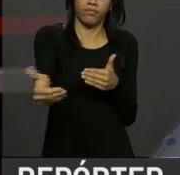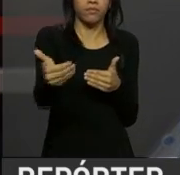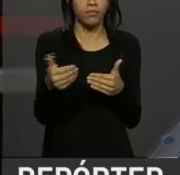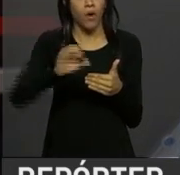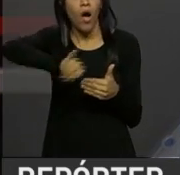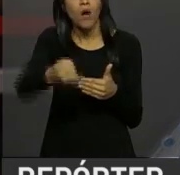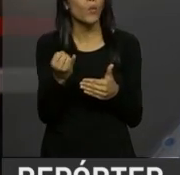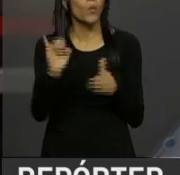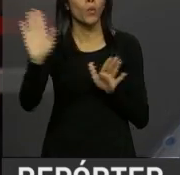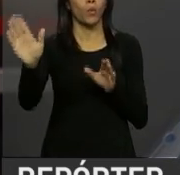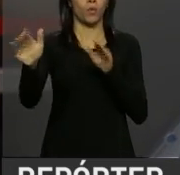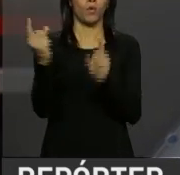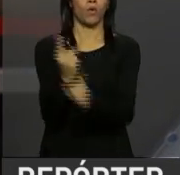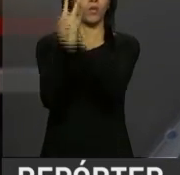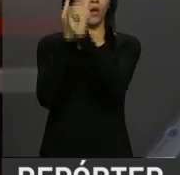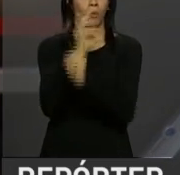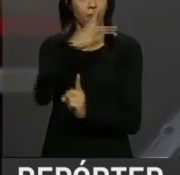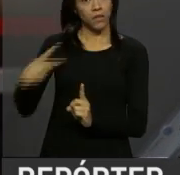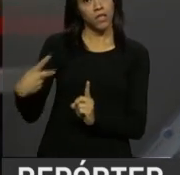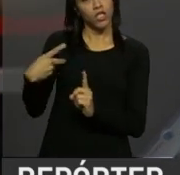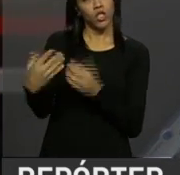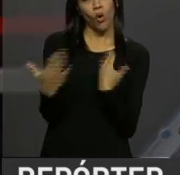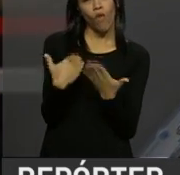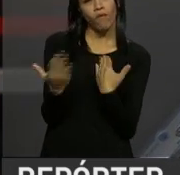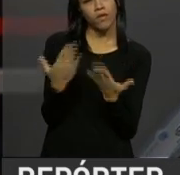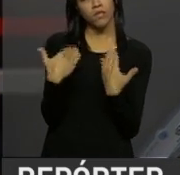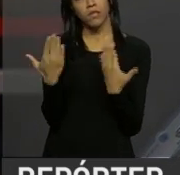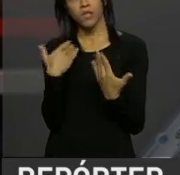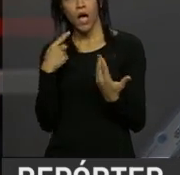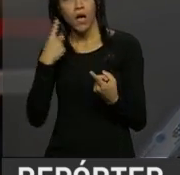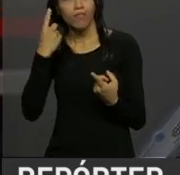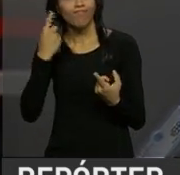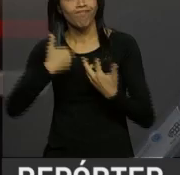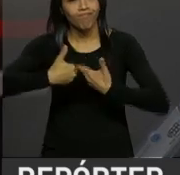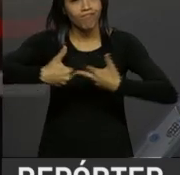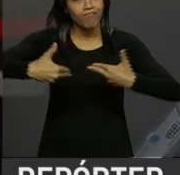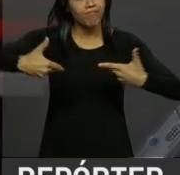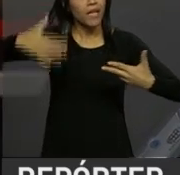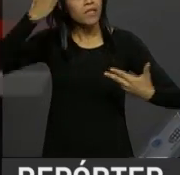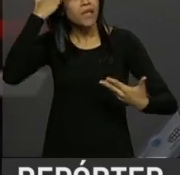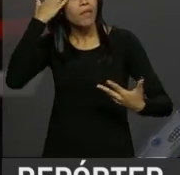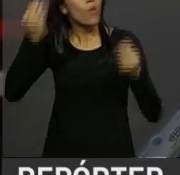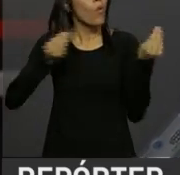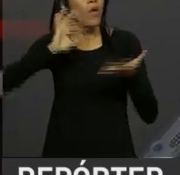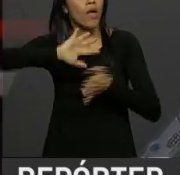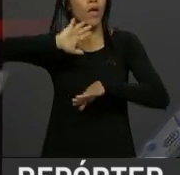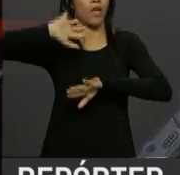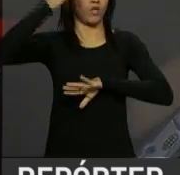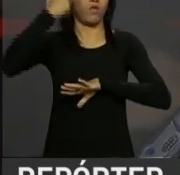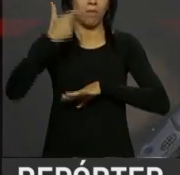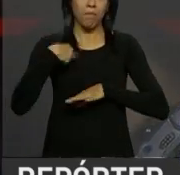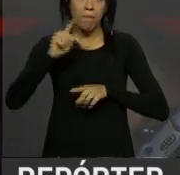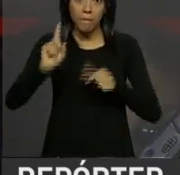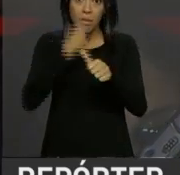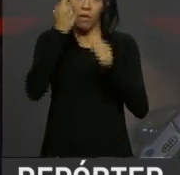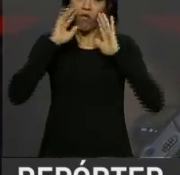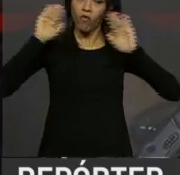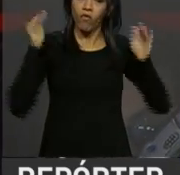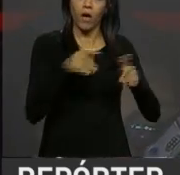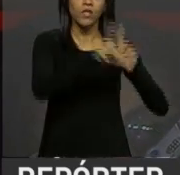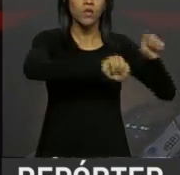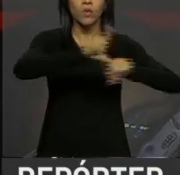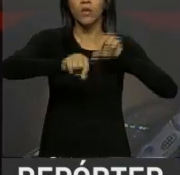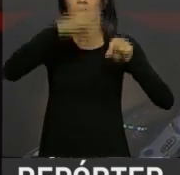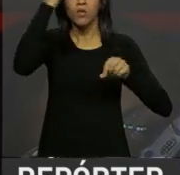com o presidente a respeito disso, e aos poucos a gente dando essas diretrizes. Primeiro eu estou focado na montagem da equipe, mas é evidente que